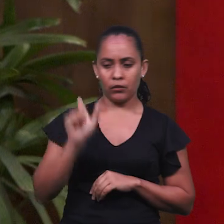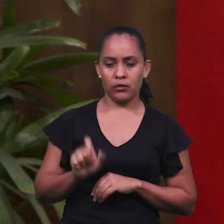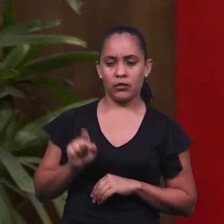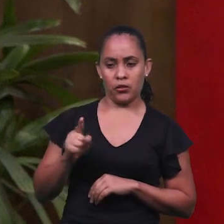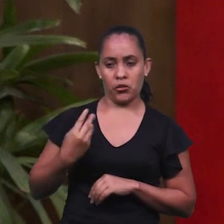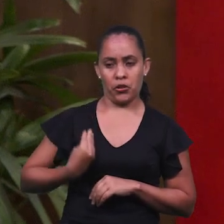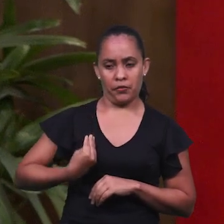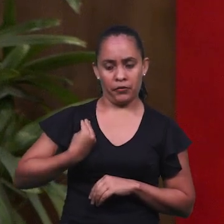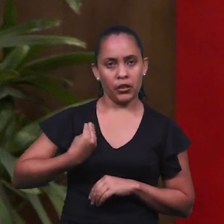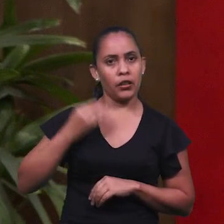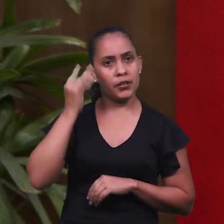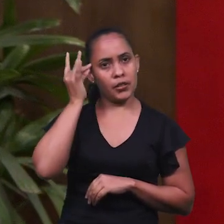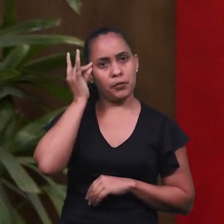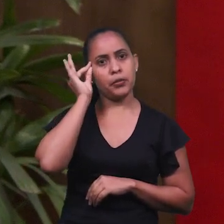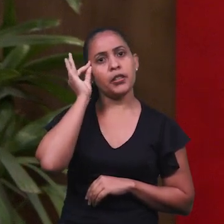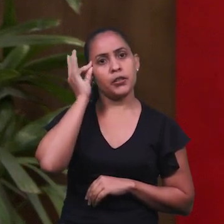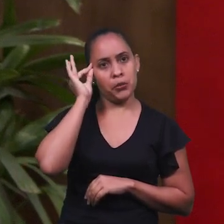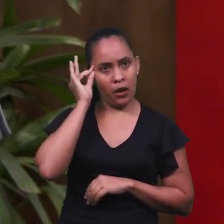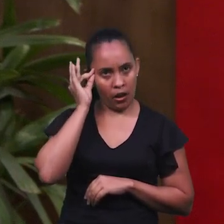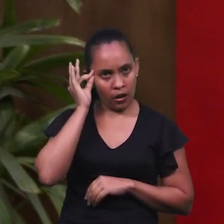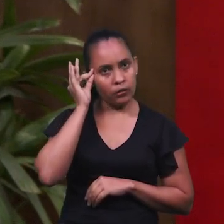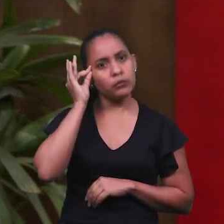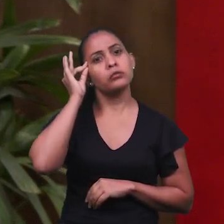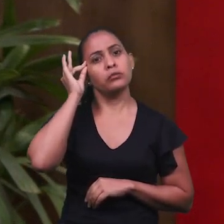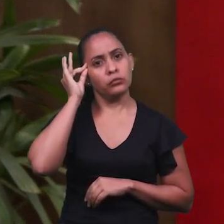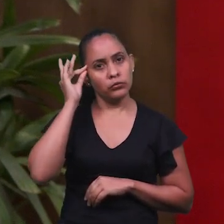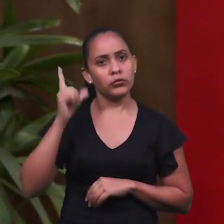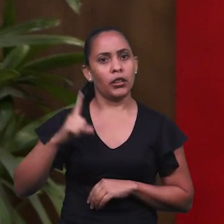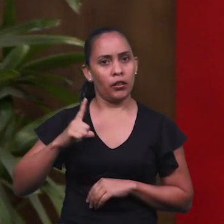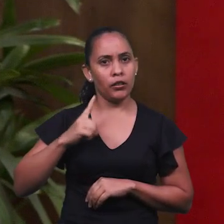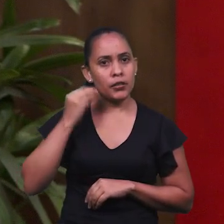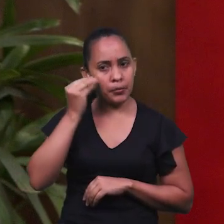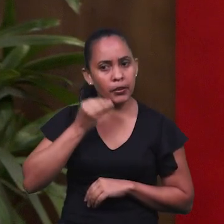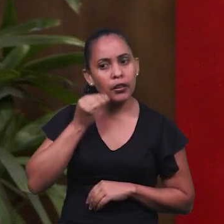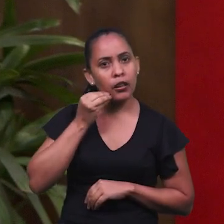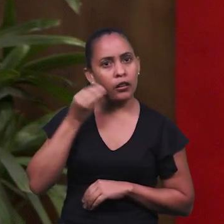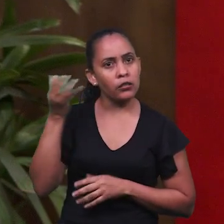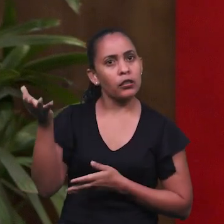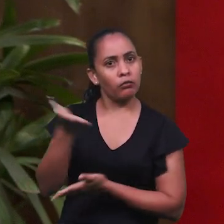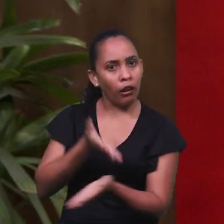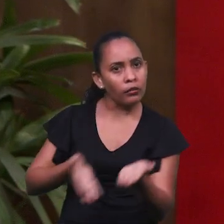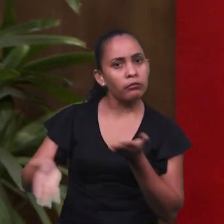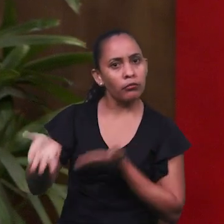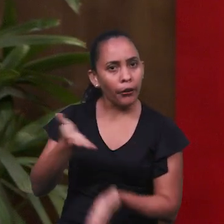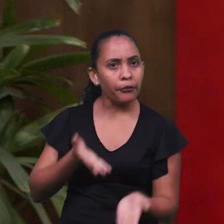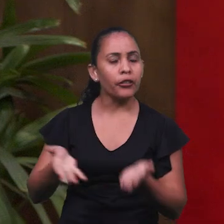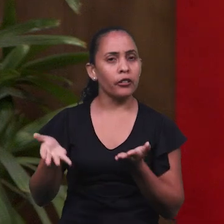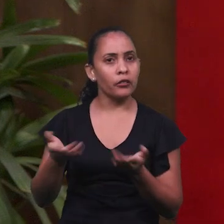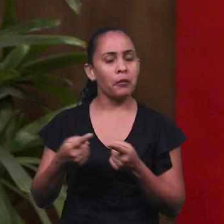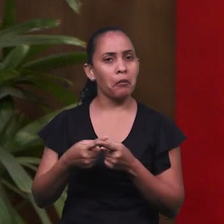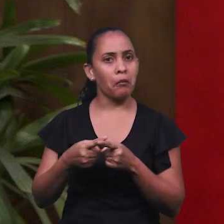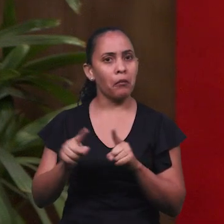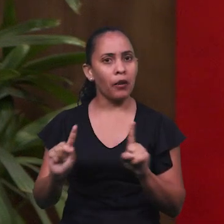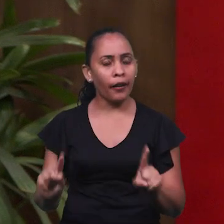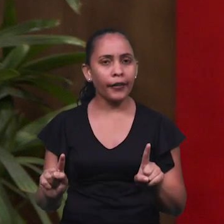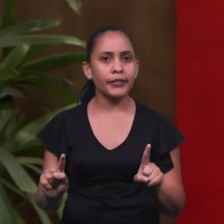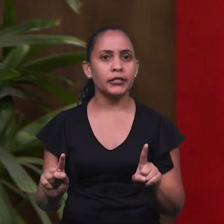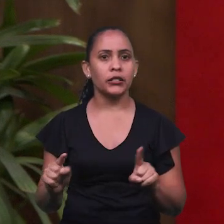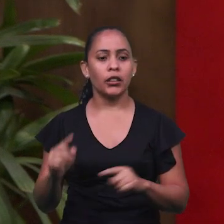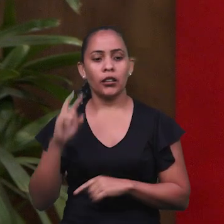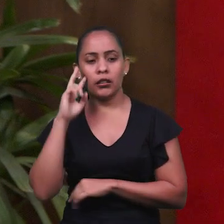alguém de vida espiritual, integrado, né, nas atividades, e aí ele se pega olhando